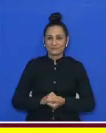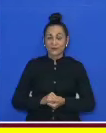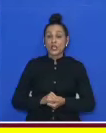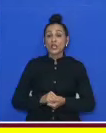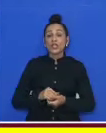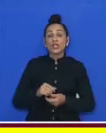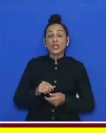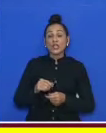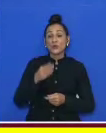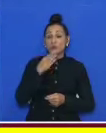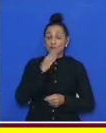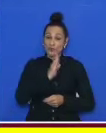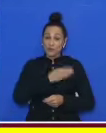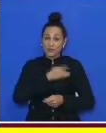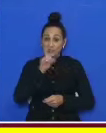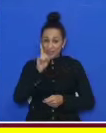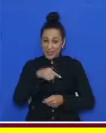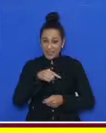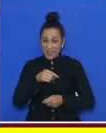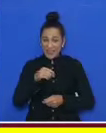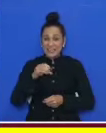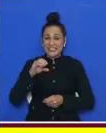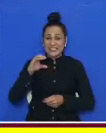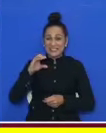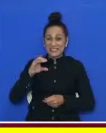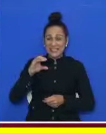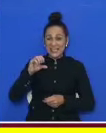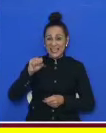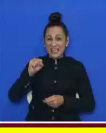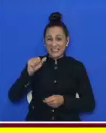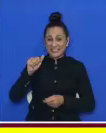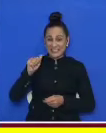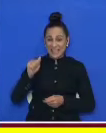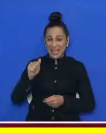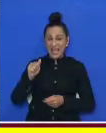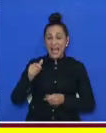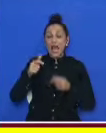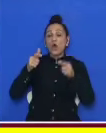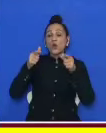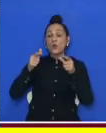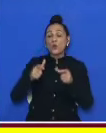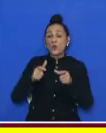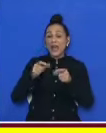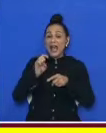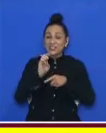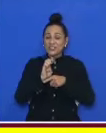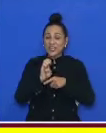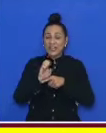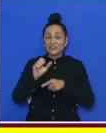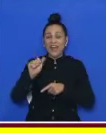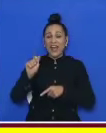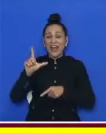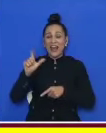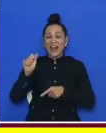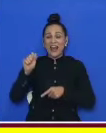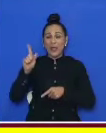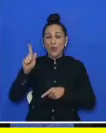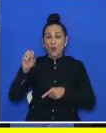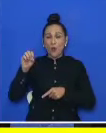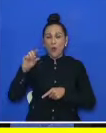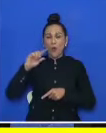E o Time do Coração é CSA de Alagoas. CSA de Alagoas é o Time